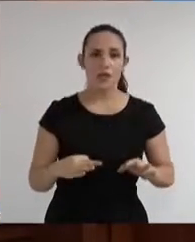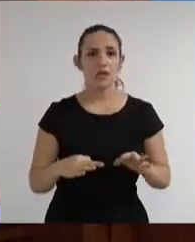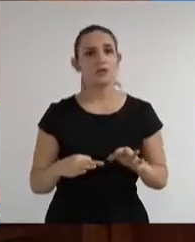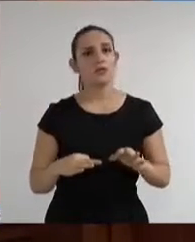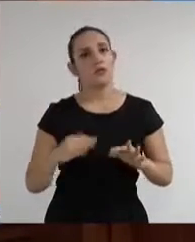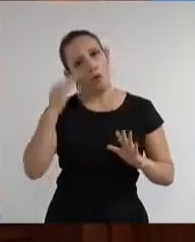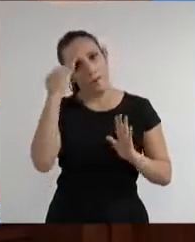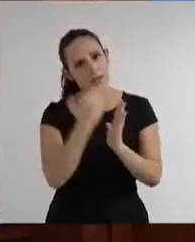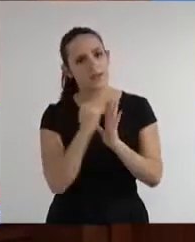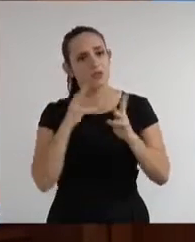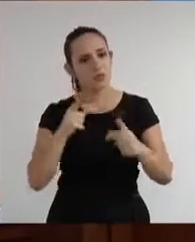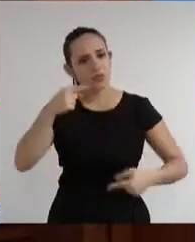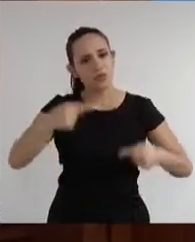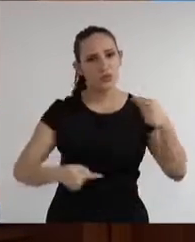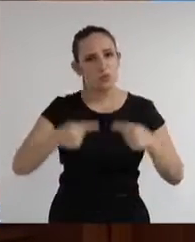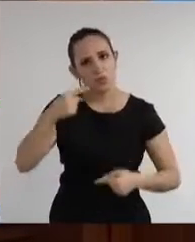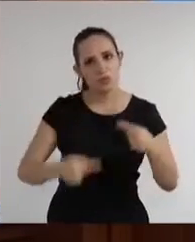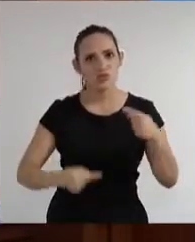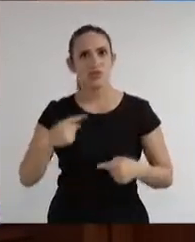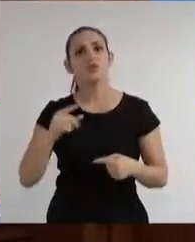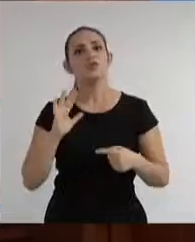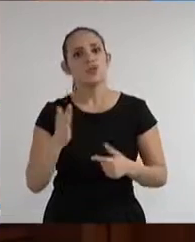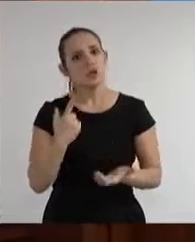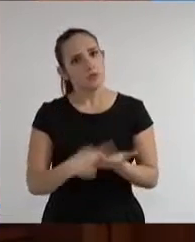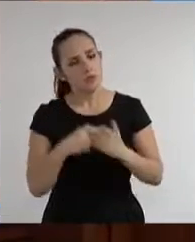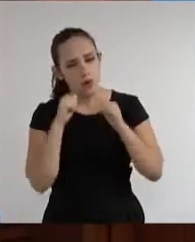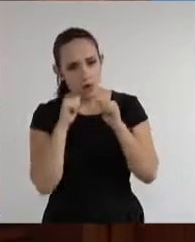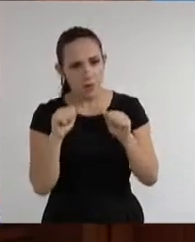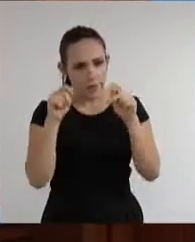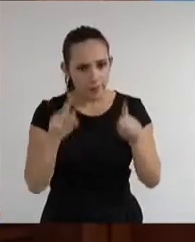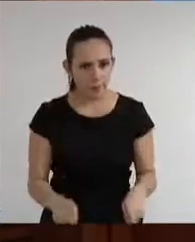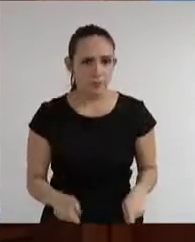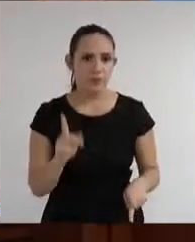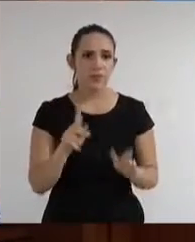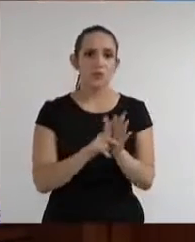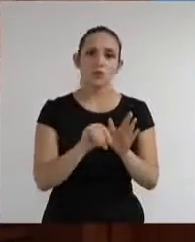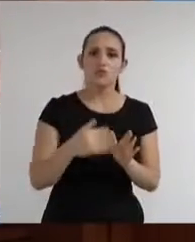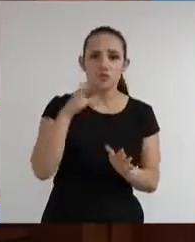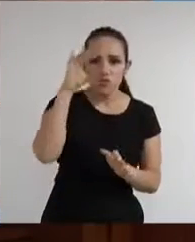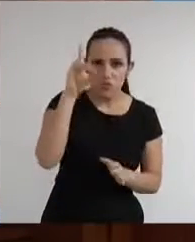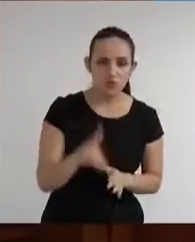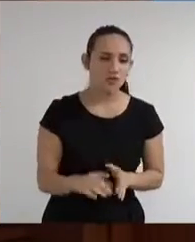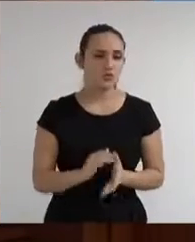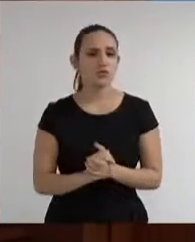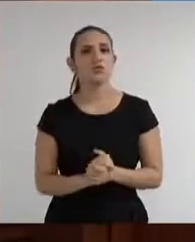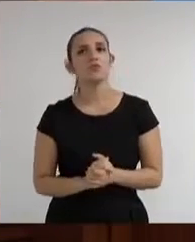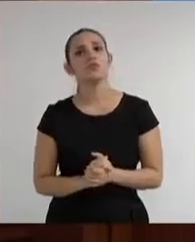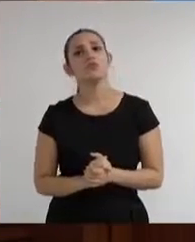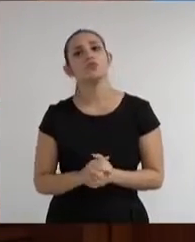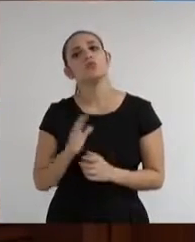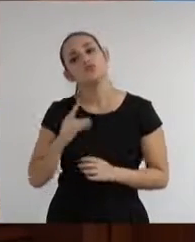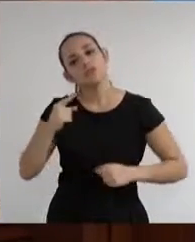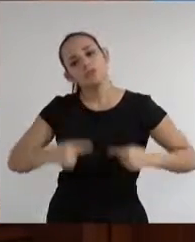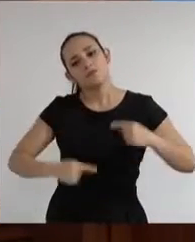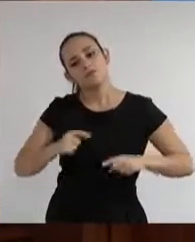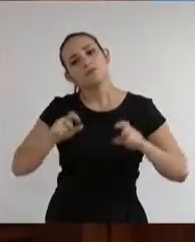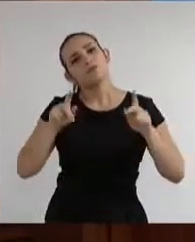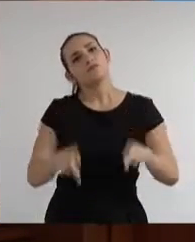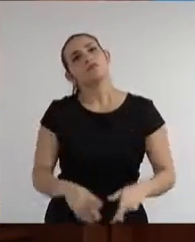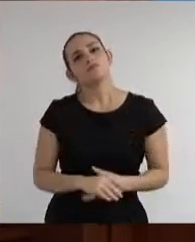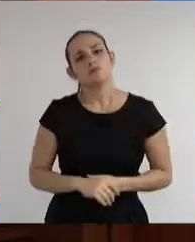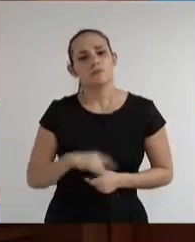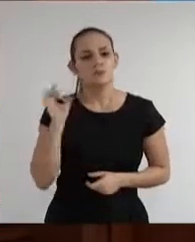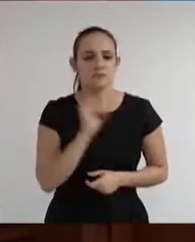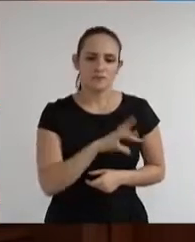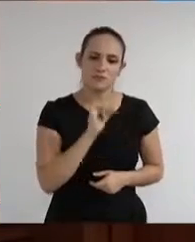discutido, né, através das audiências públicas realizadas, deputado Antonieta, com o plano diretor, discutido com a população, com segmentos, cada